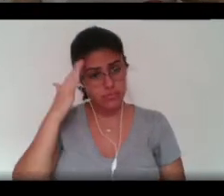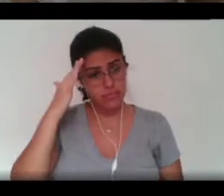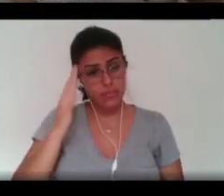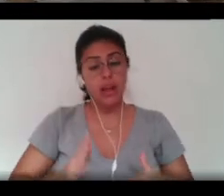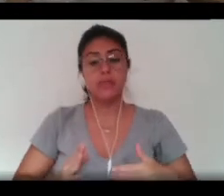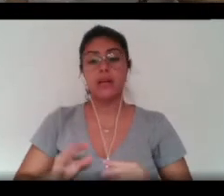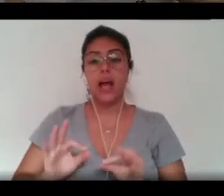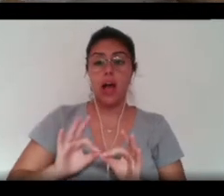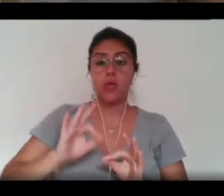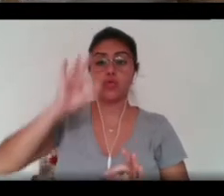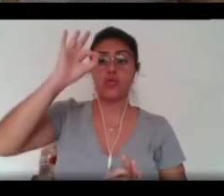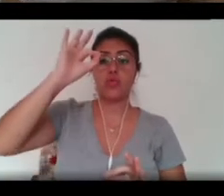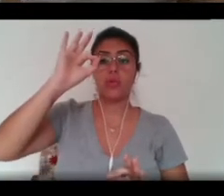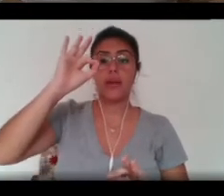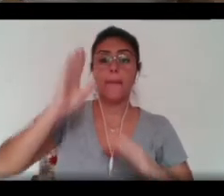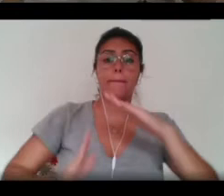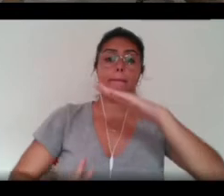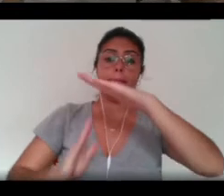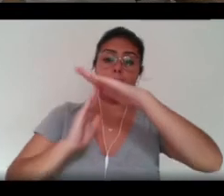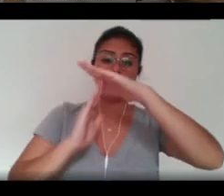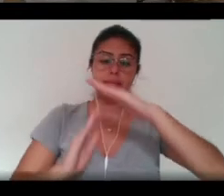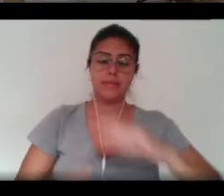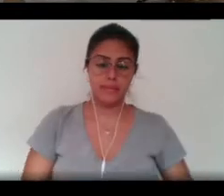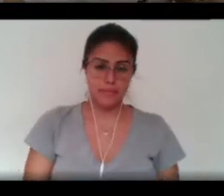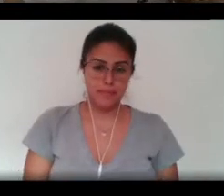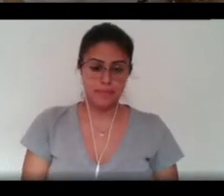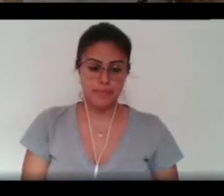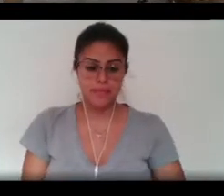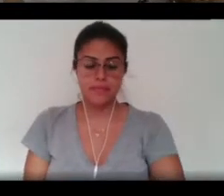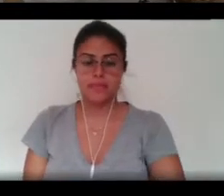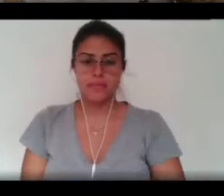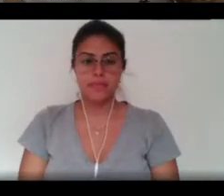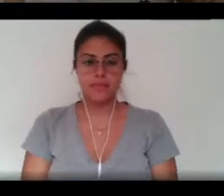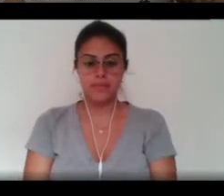letra D, ele quer saber a altura máxima.